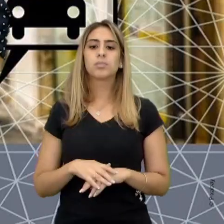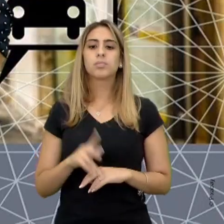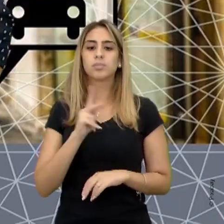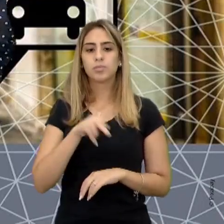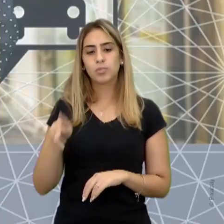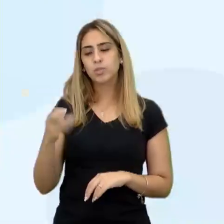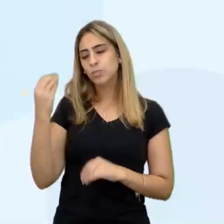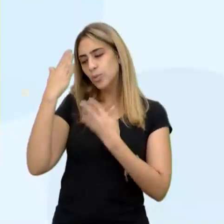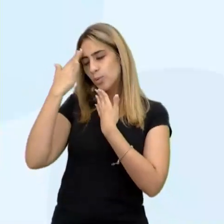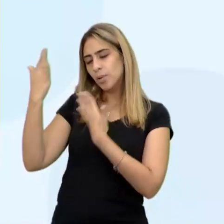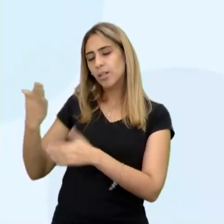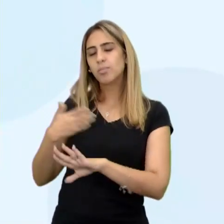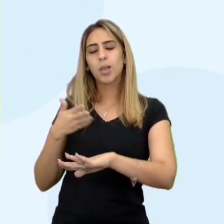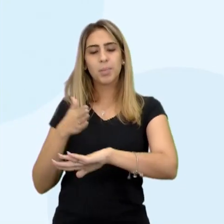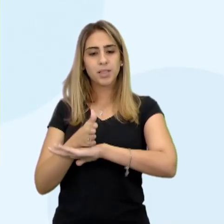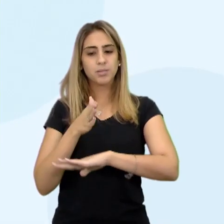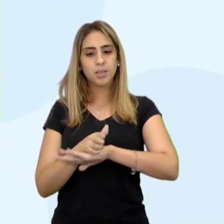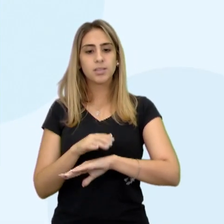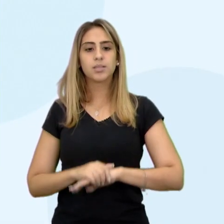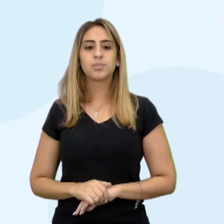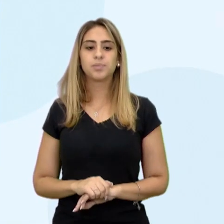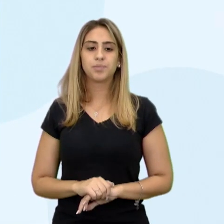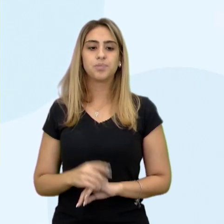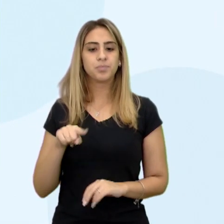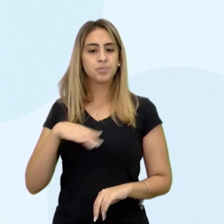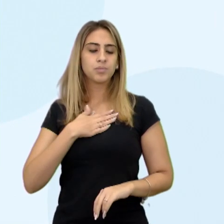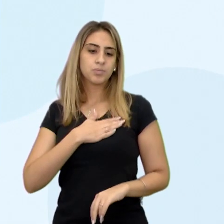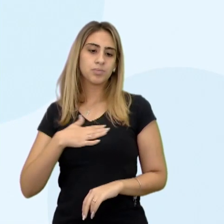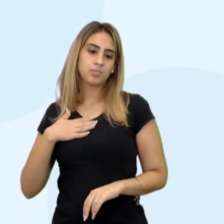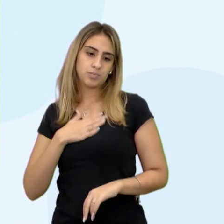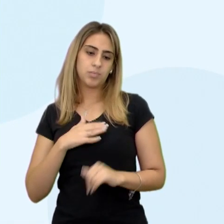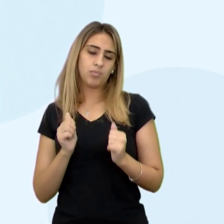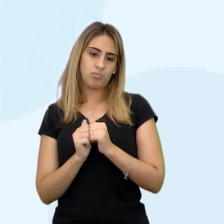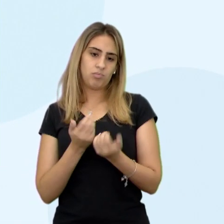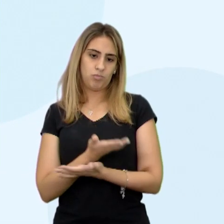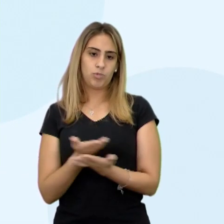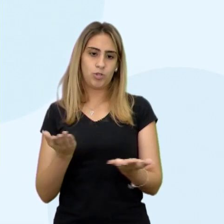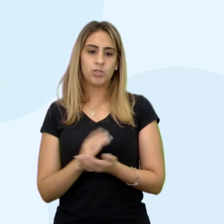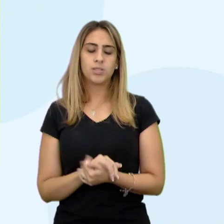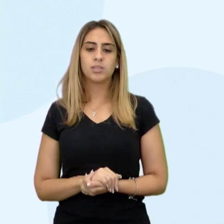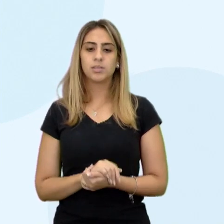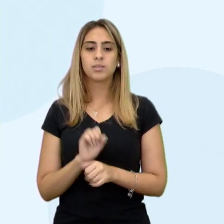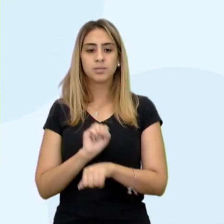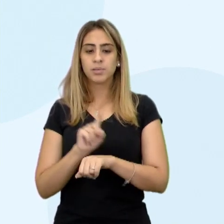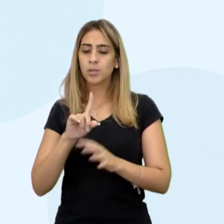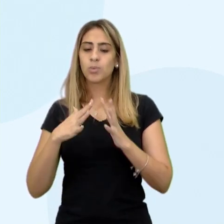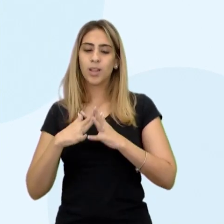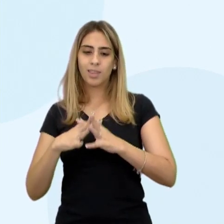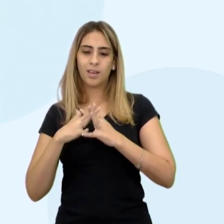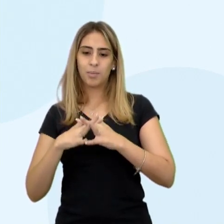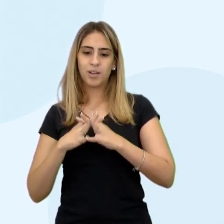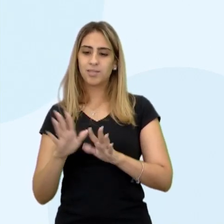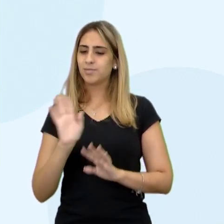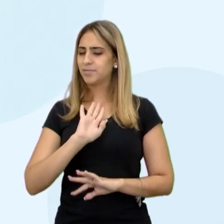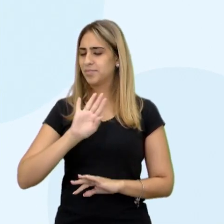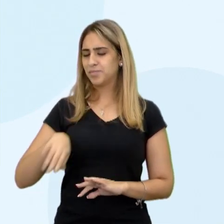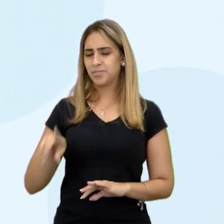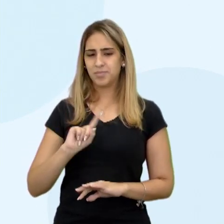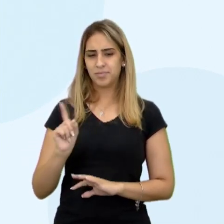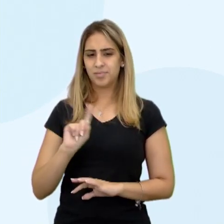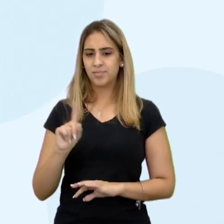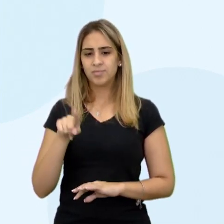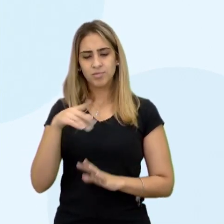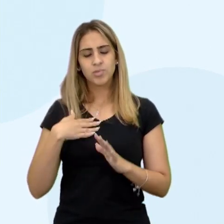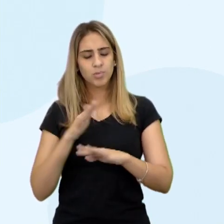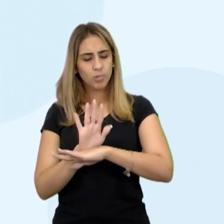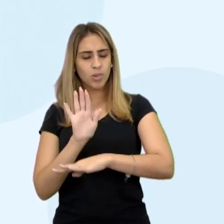muito obrigado pela sua participação. É sempre um prazer tê-lo aqui. Eu agradeço, ótimo, é um prazer, é meu. Eu espero não ter atrapalhado. Né? Imagina, você contribuiu